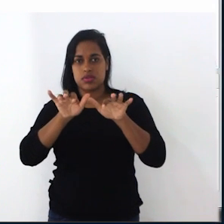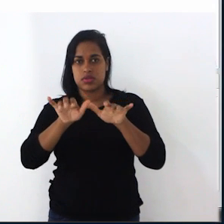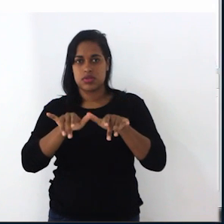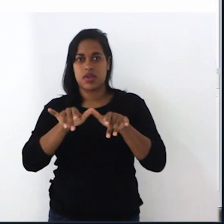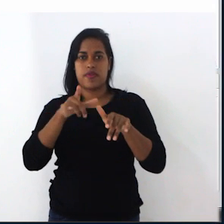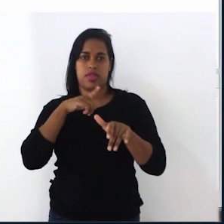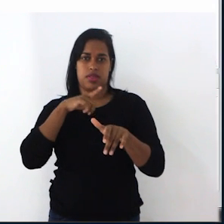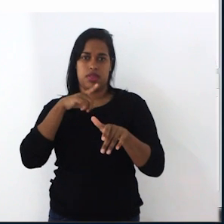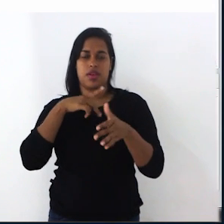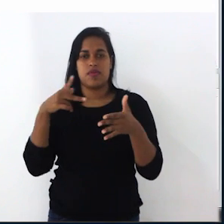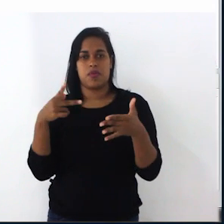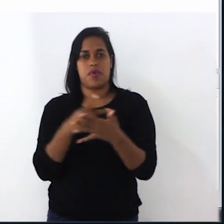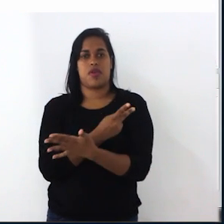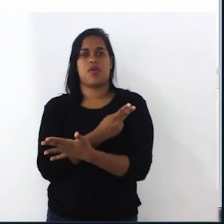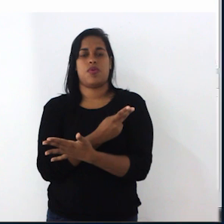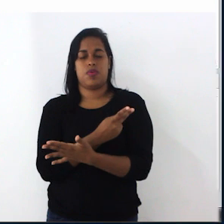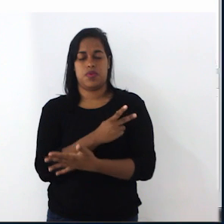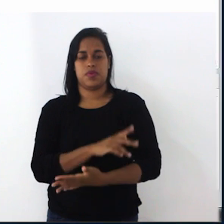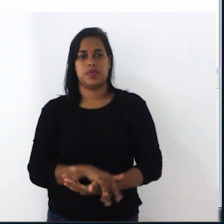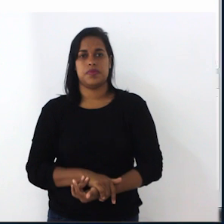houve um erro.